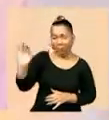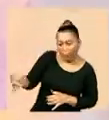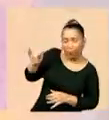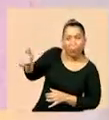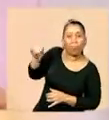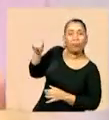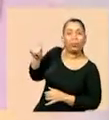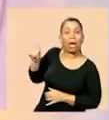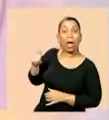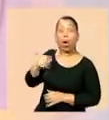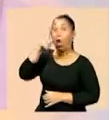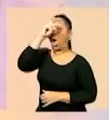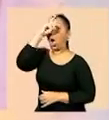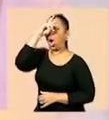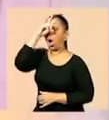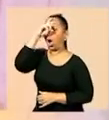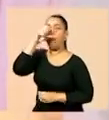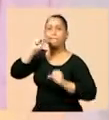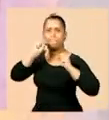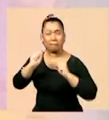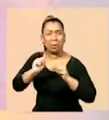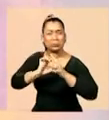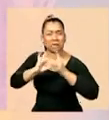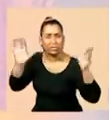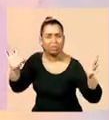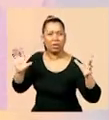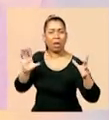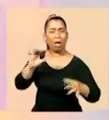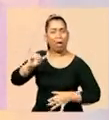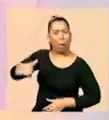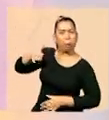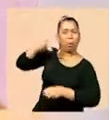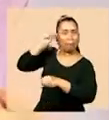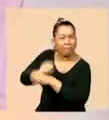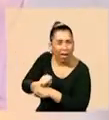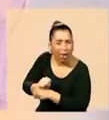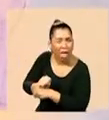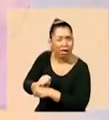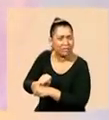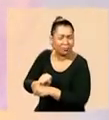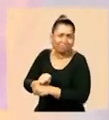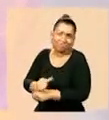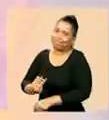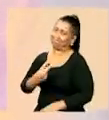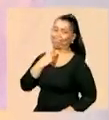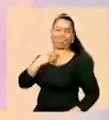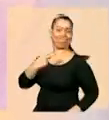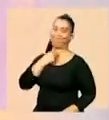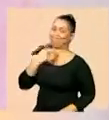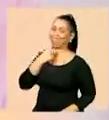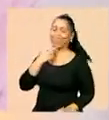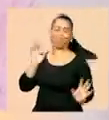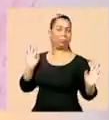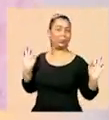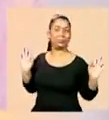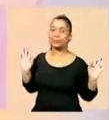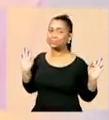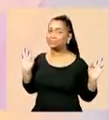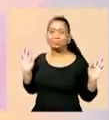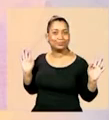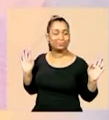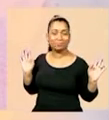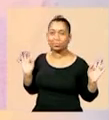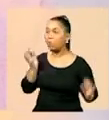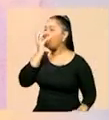elétrica de um hospital. Eu não posso deixar um UTI sem energia elétrica. Eu não posso desligar